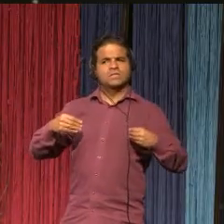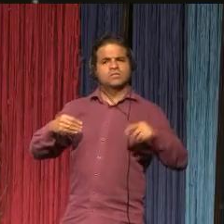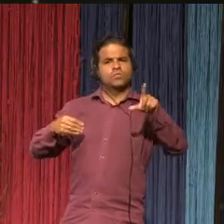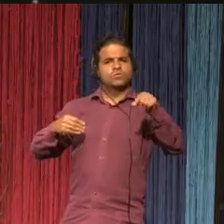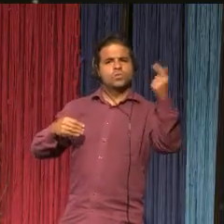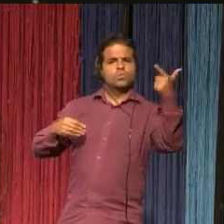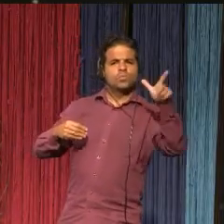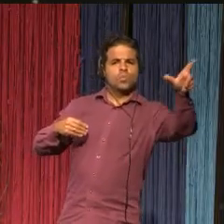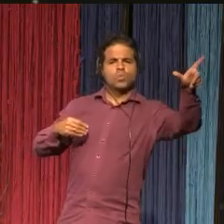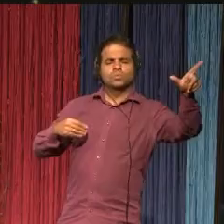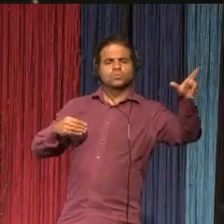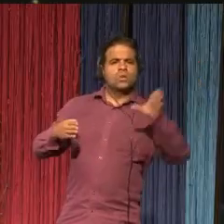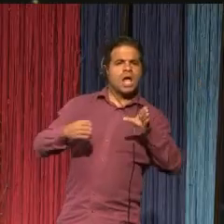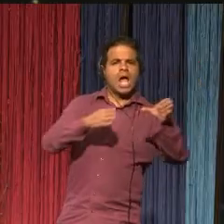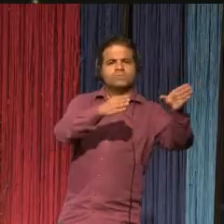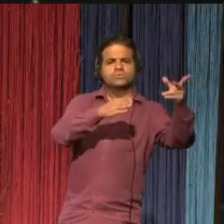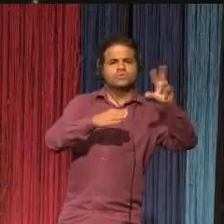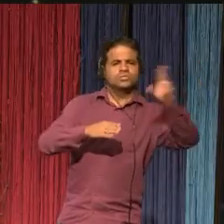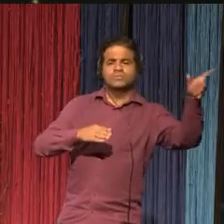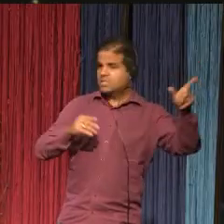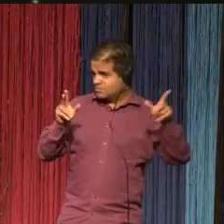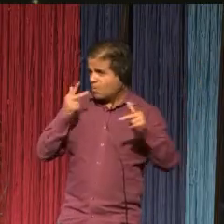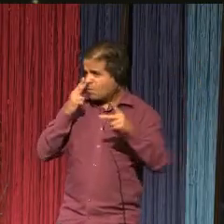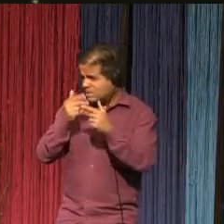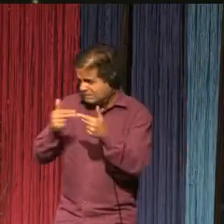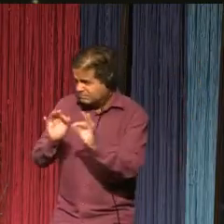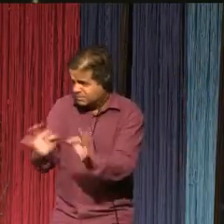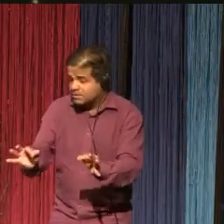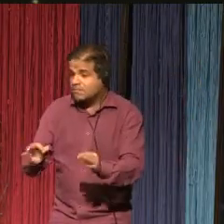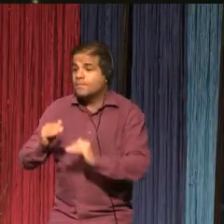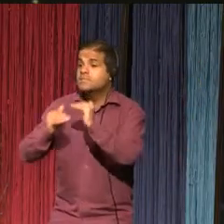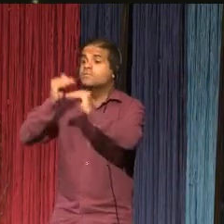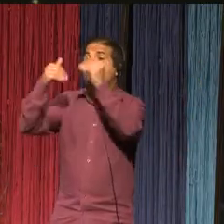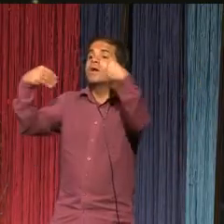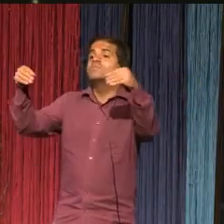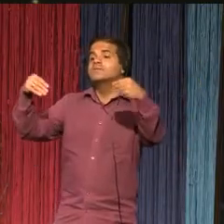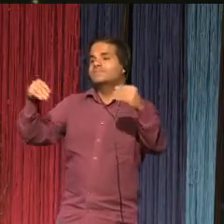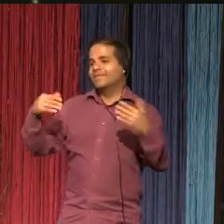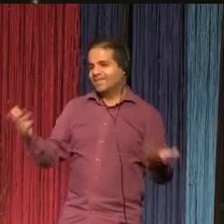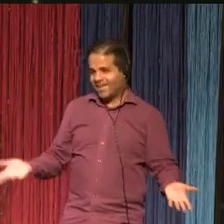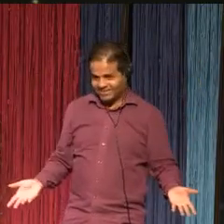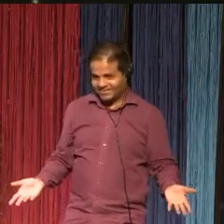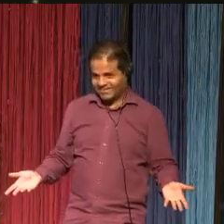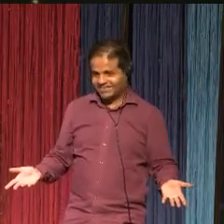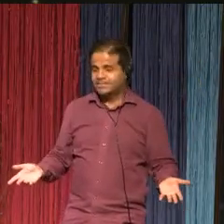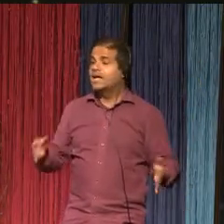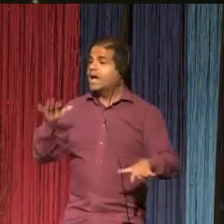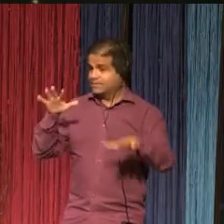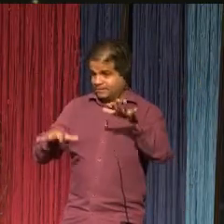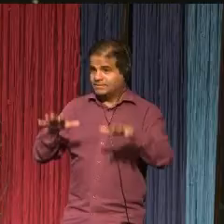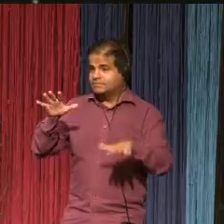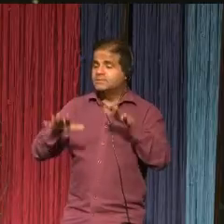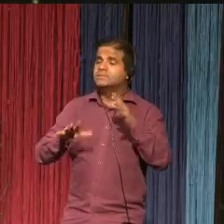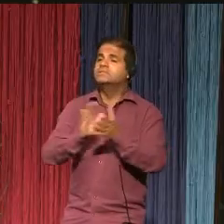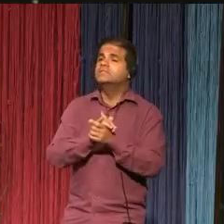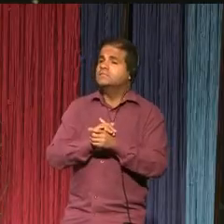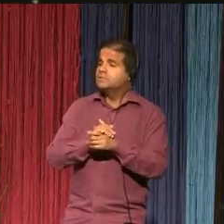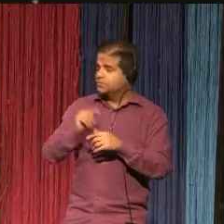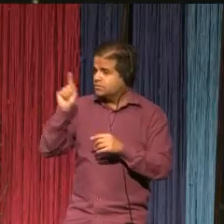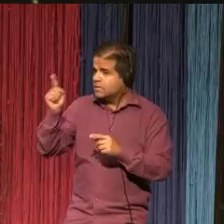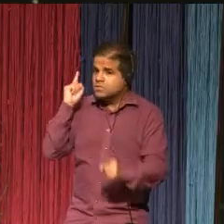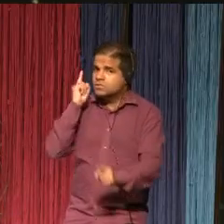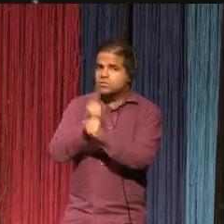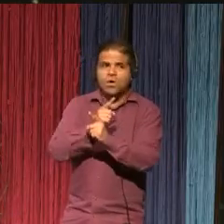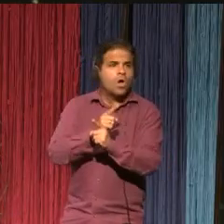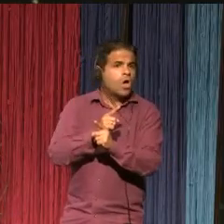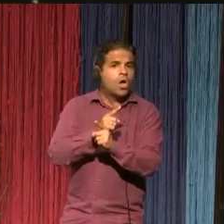um percurso diferente. É uma coisa pequena, mas para desenvolver a flexibilidade. Muitas vezes você